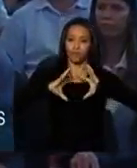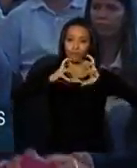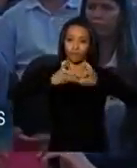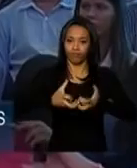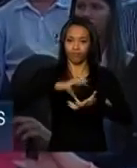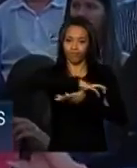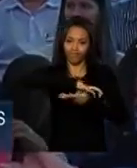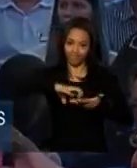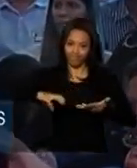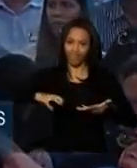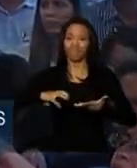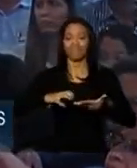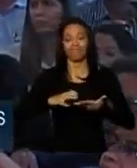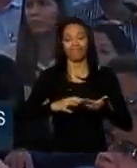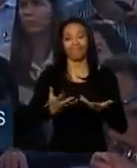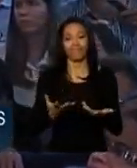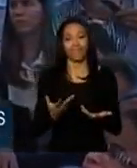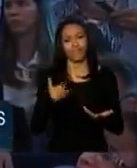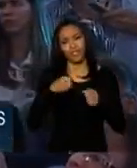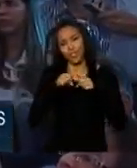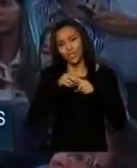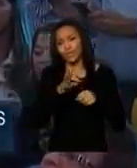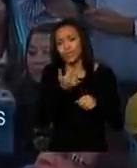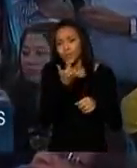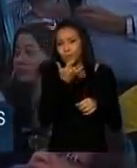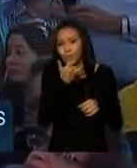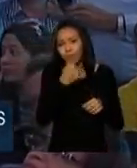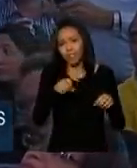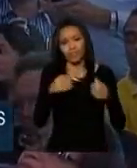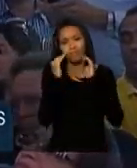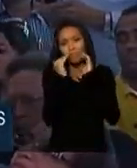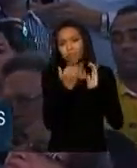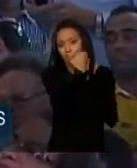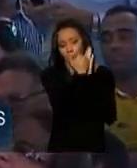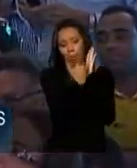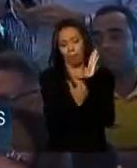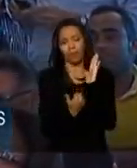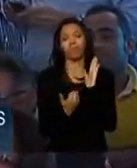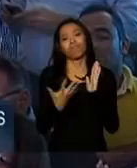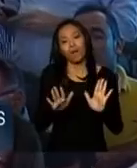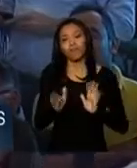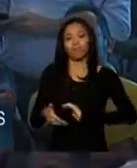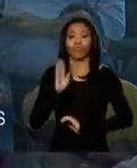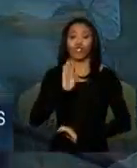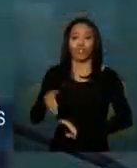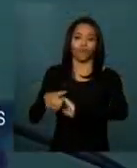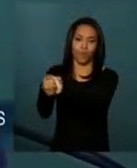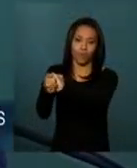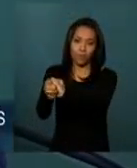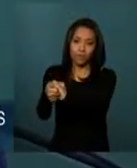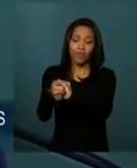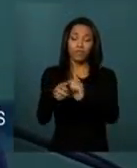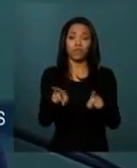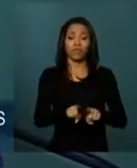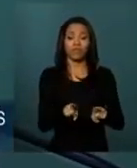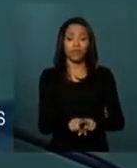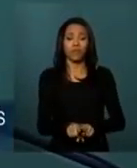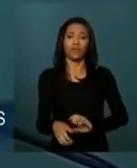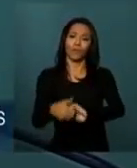Me permitam quebrar o protocolo e cumprimentá-los. Estou cumprimentando também o